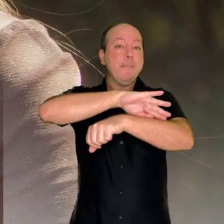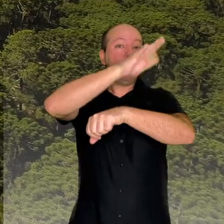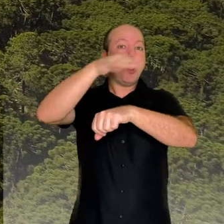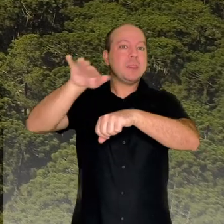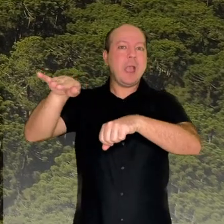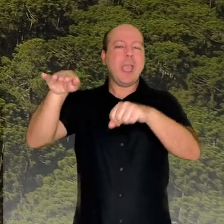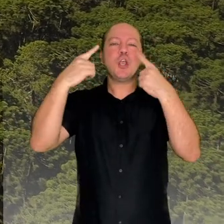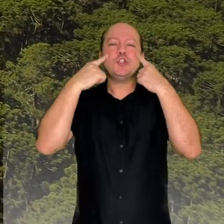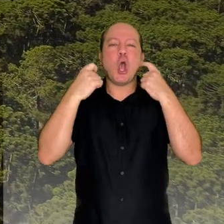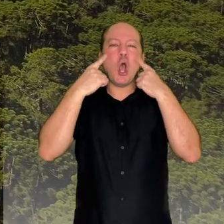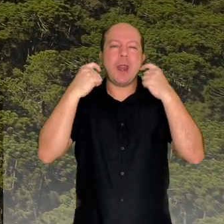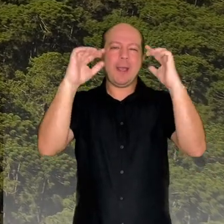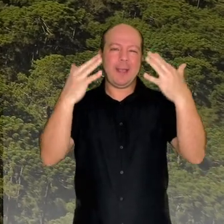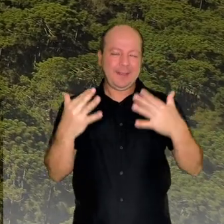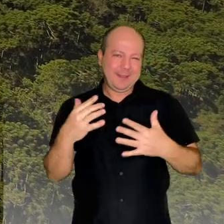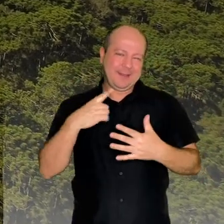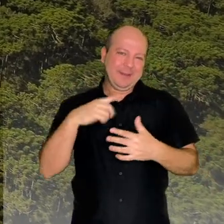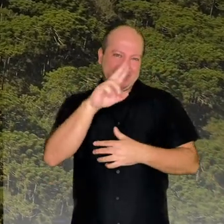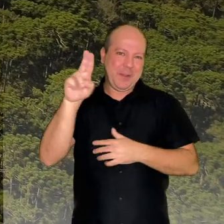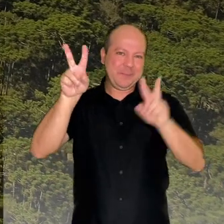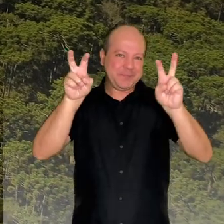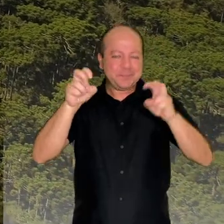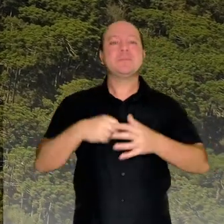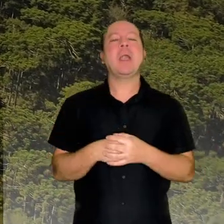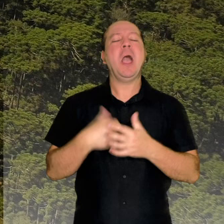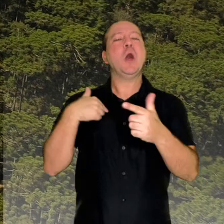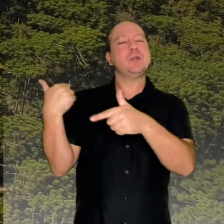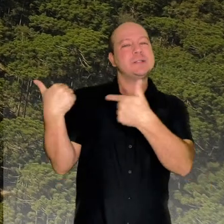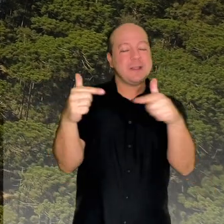chora. Então, grande parte dos